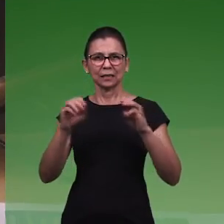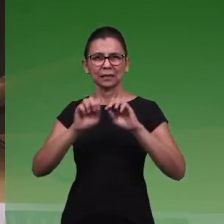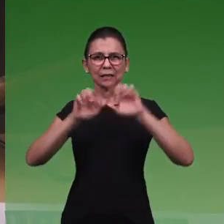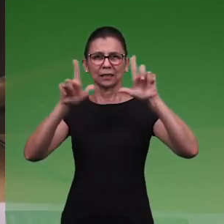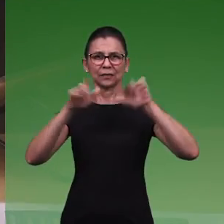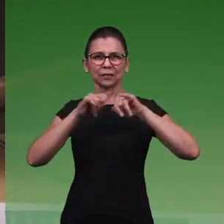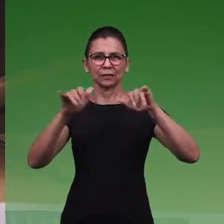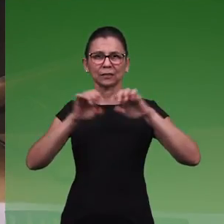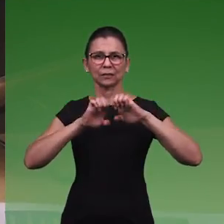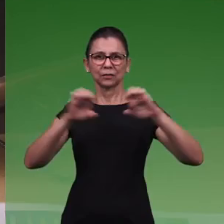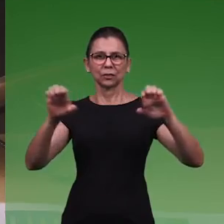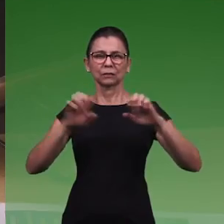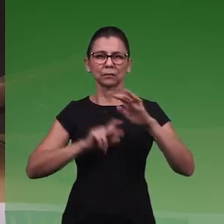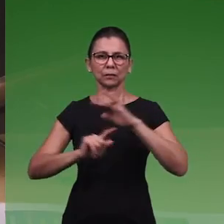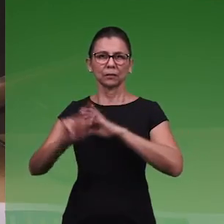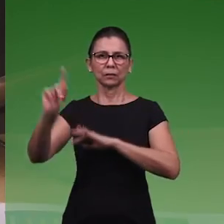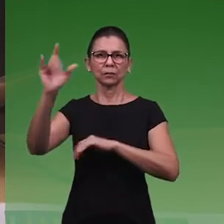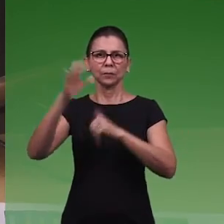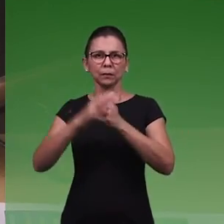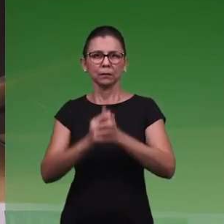juntas, anunciando o Evangelho Eterno.